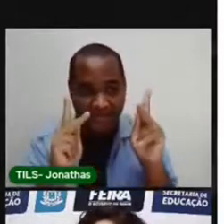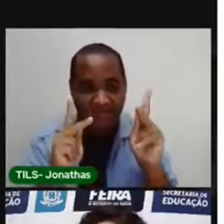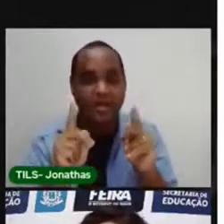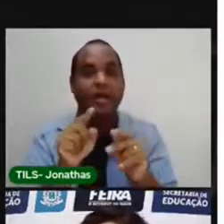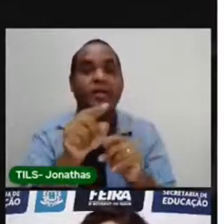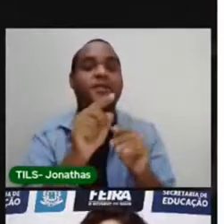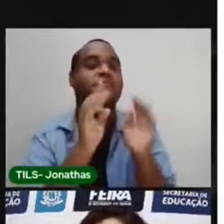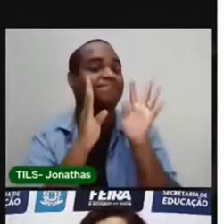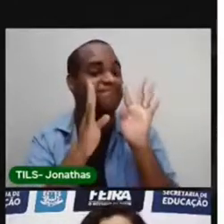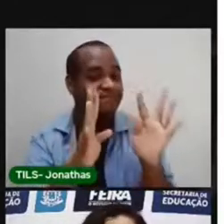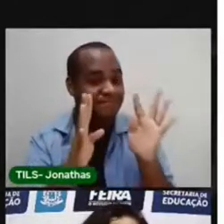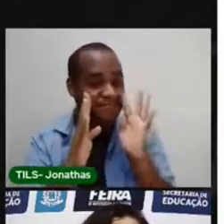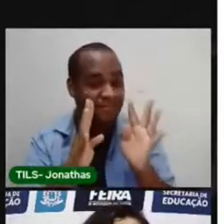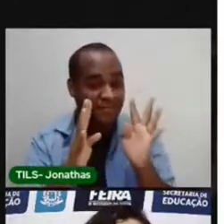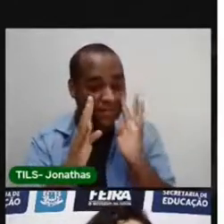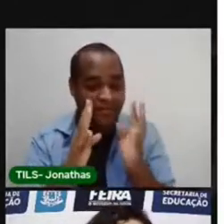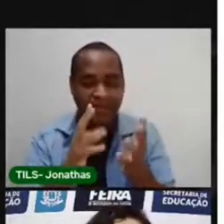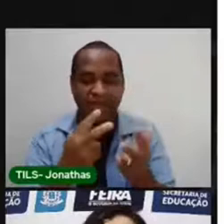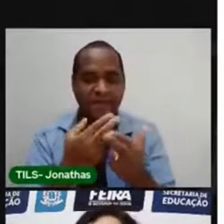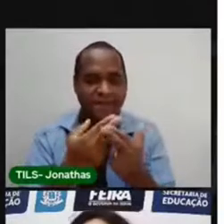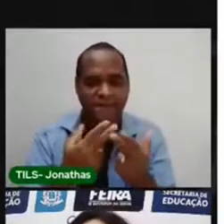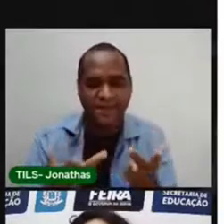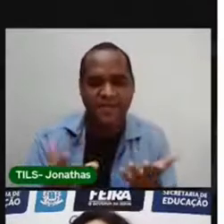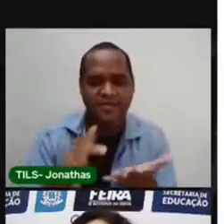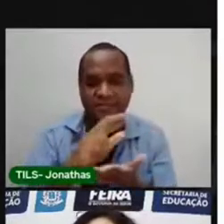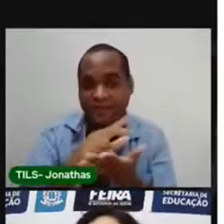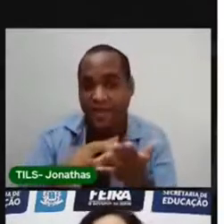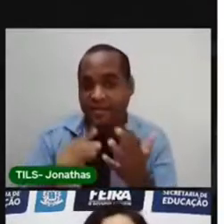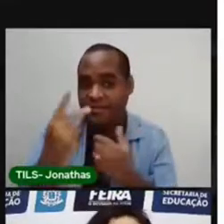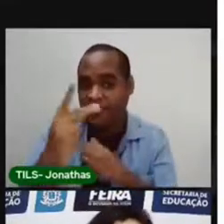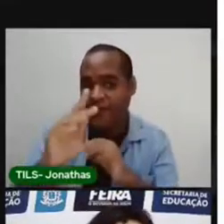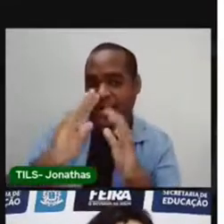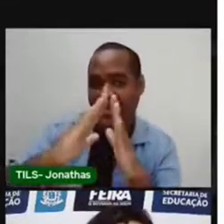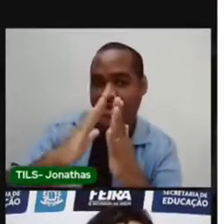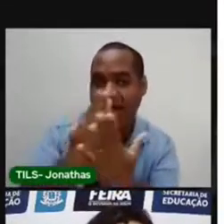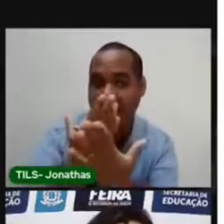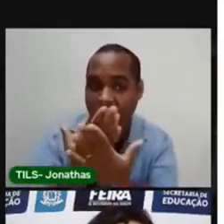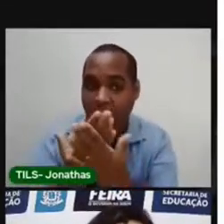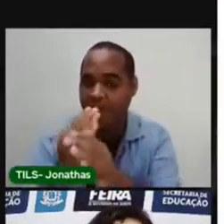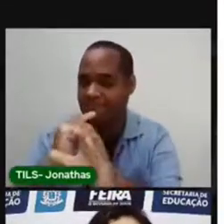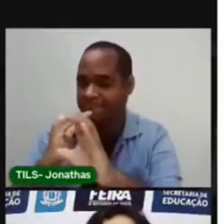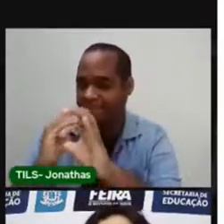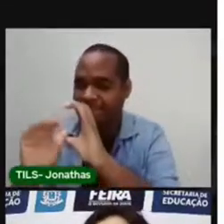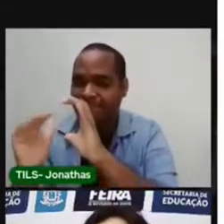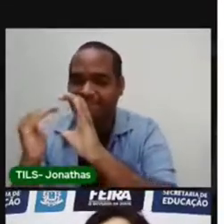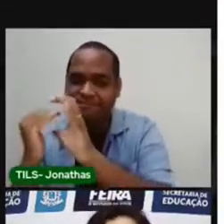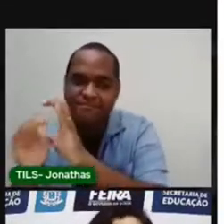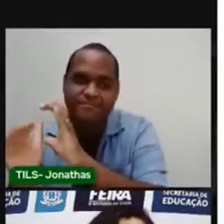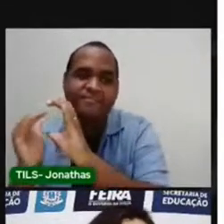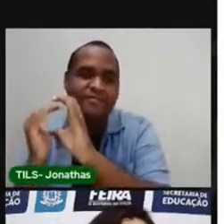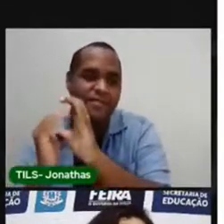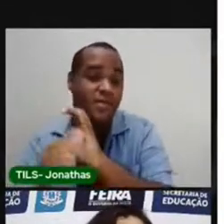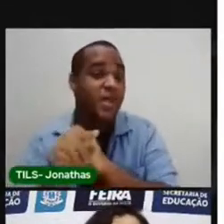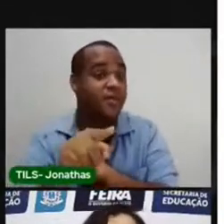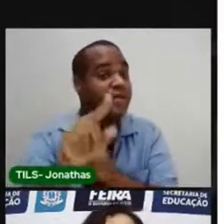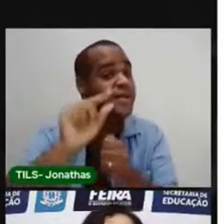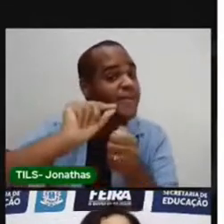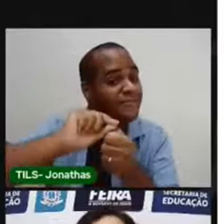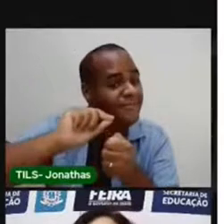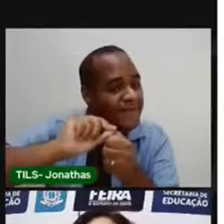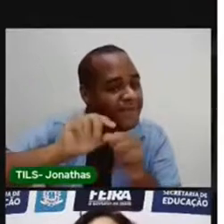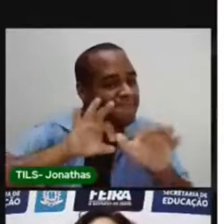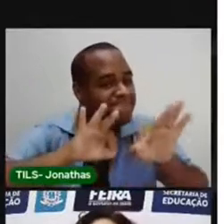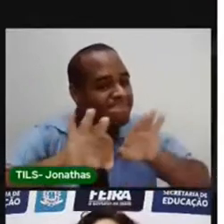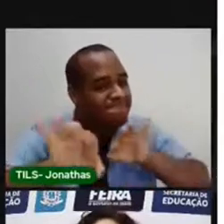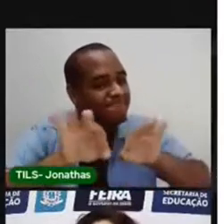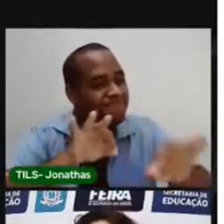preste bastante atenção nas atividades que a sua escola vai te enviar. Sempre faça as